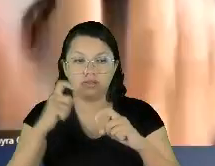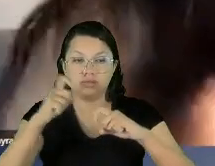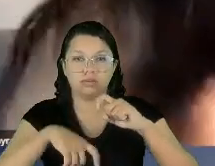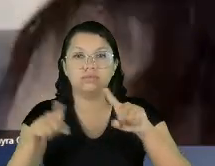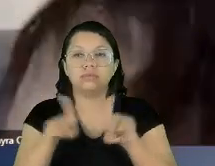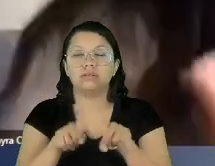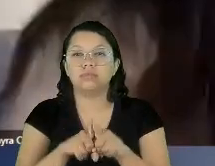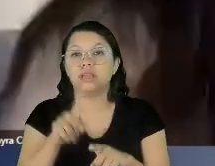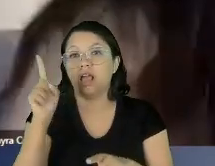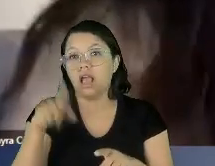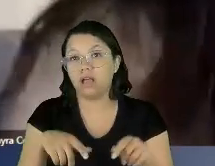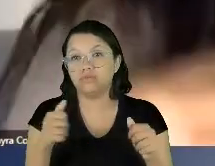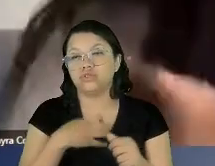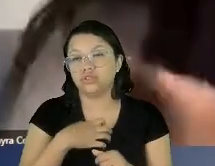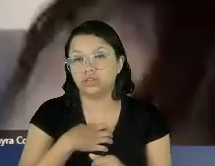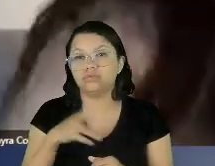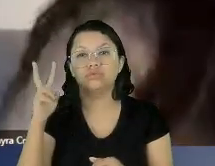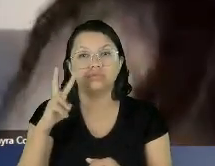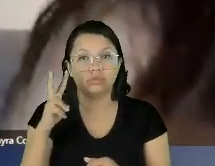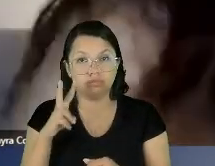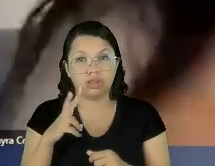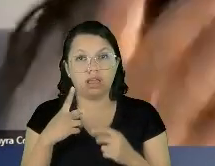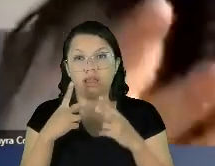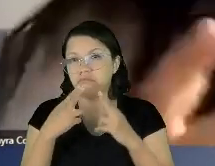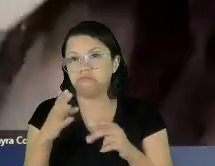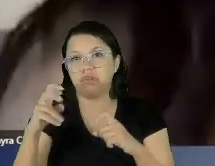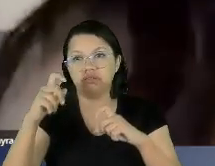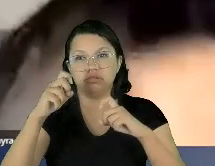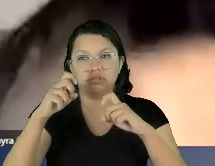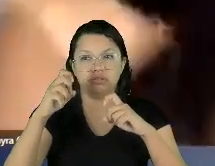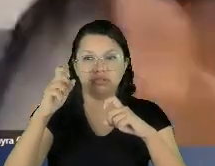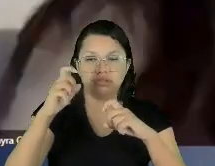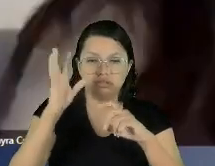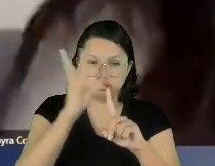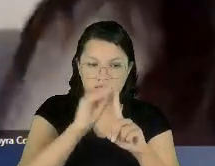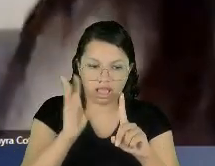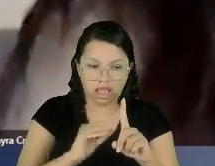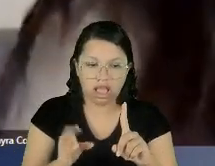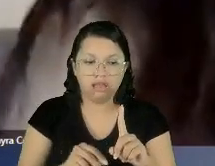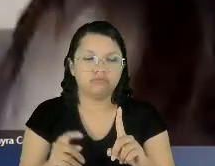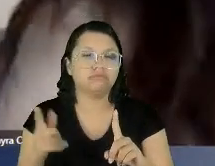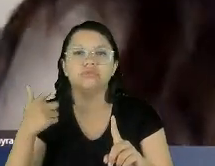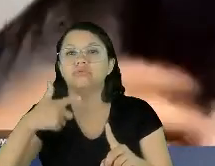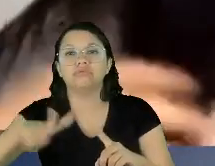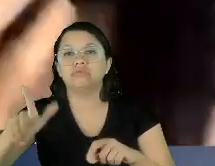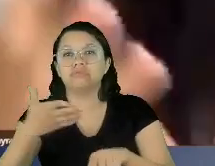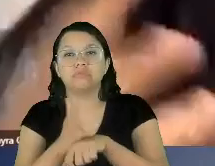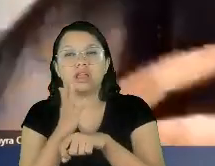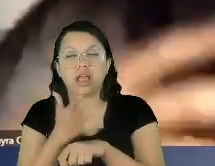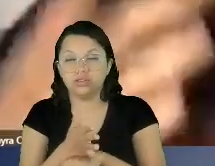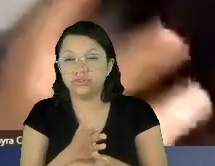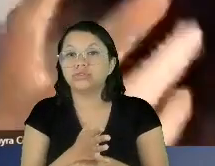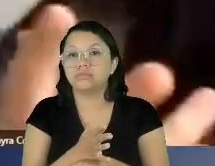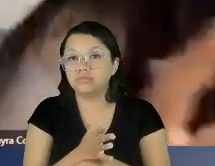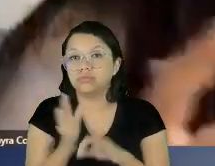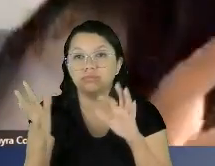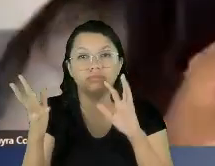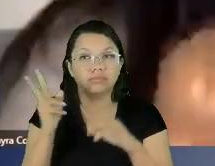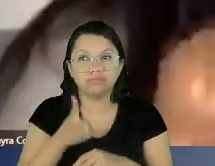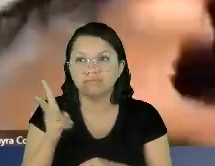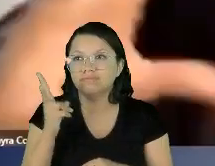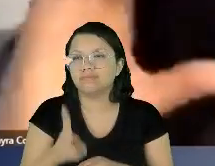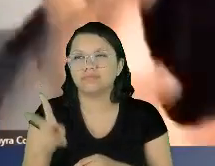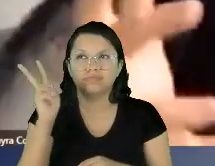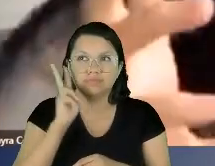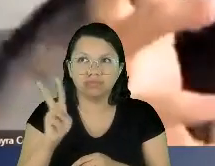E a importunação sexual também é uma forma de nos lembrar disso, assim como o assédio sexual, assim como diversas